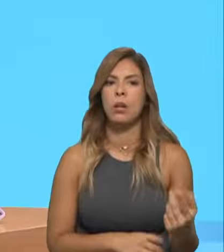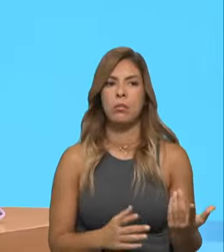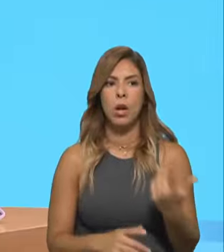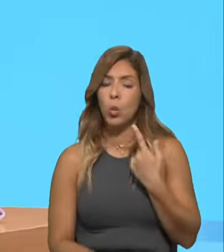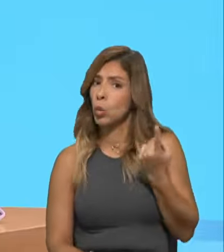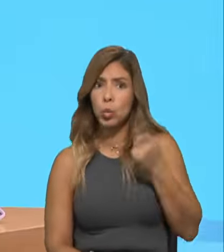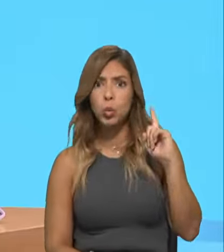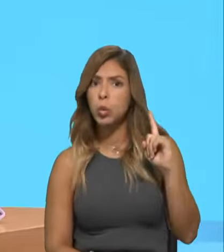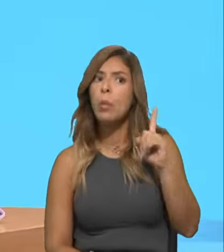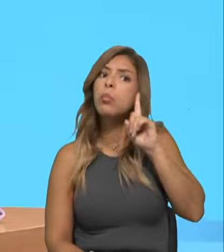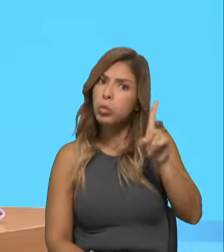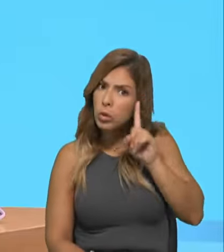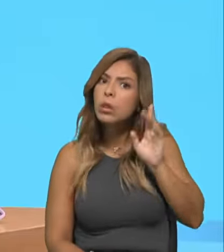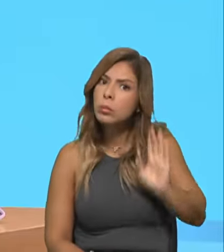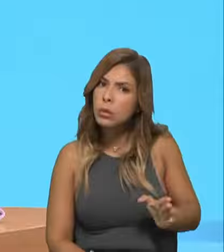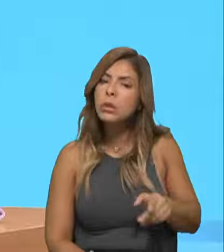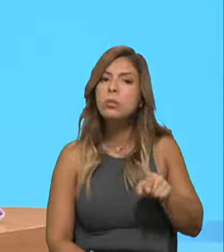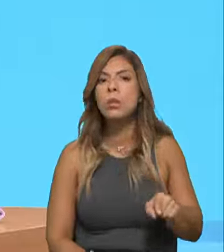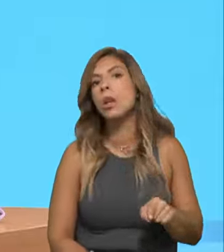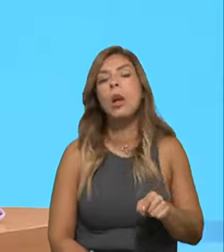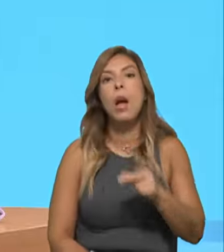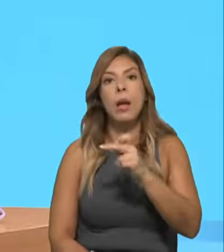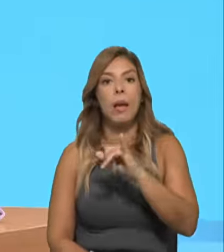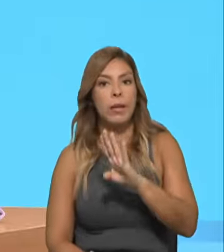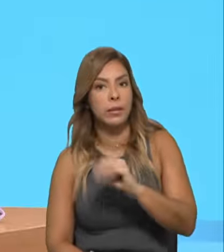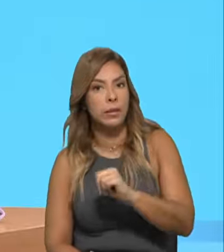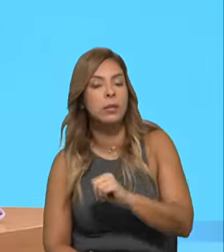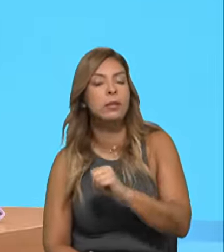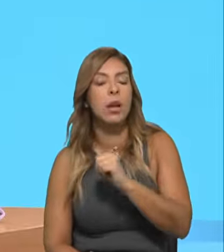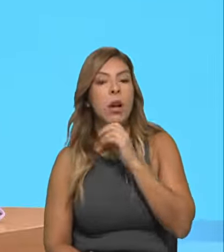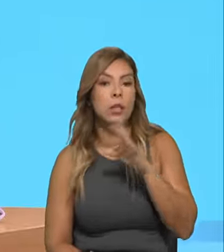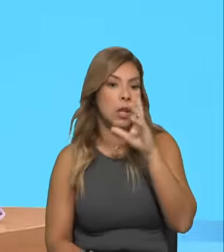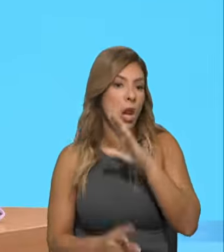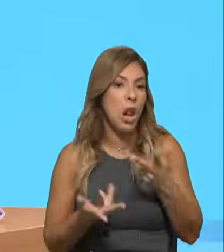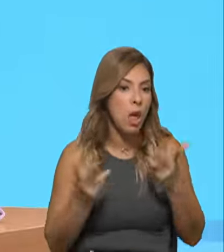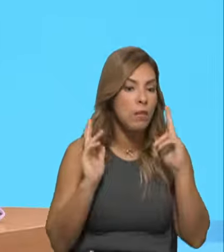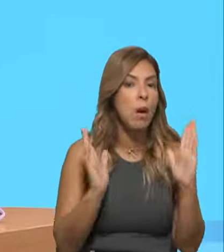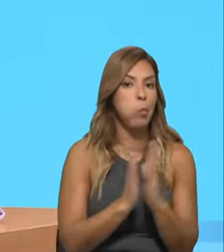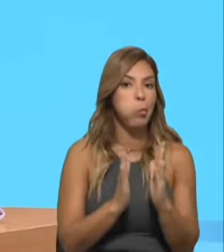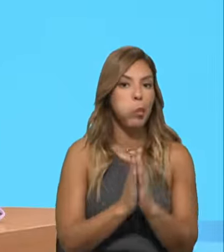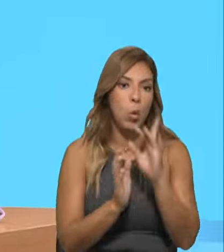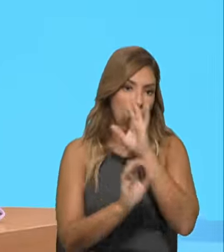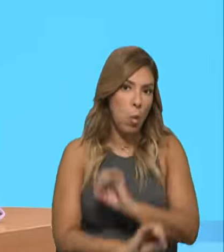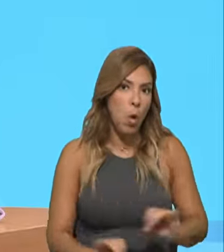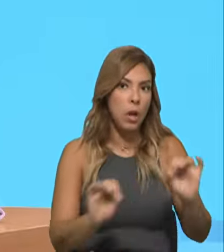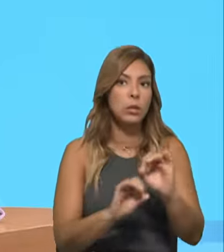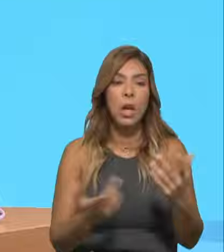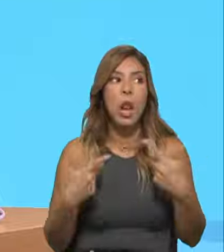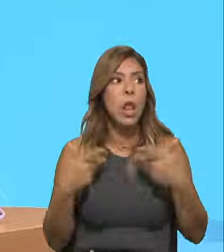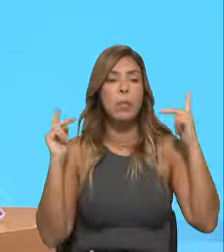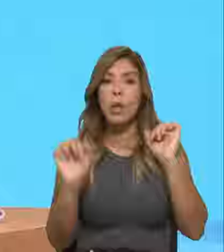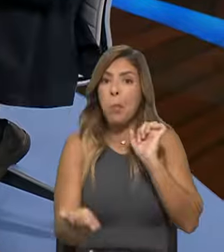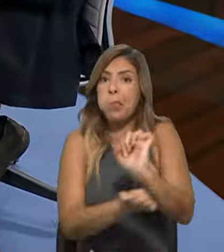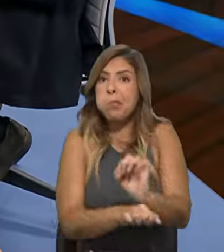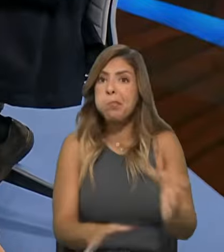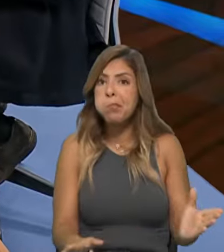porque, como nós costumamos dizer na Fundação AES, quando não há liberdade religiosa num país ou numa determinada região, não há liberdade de todo. Não há